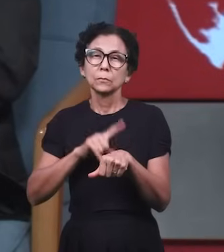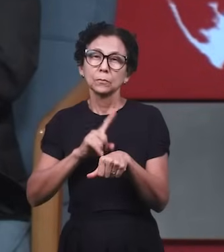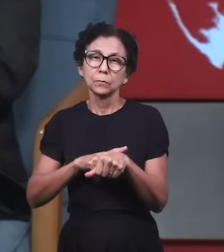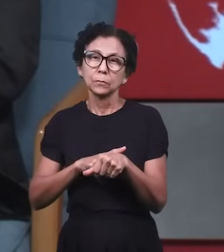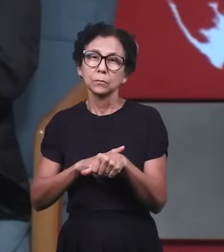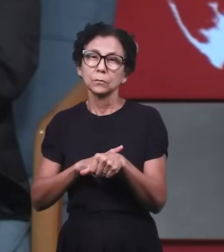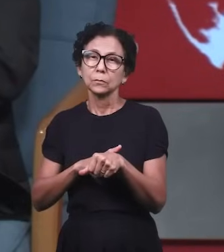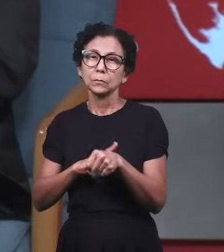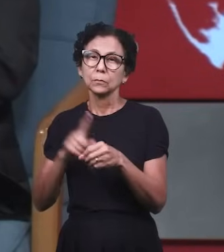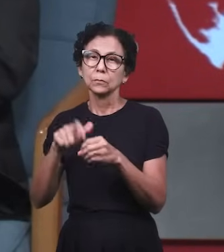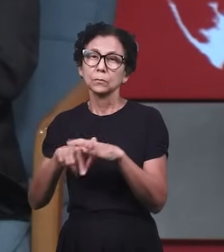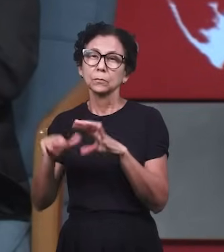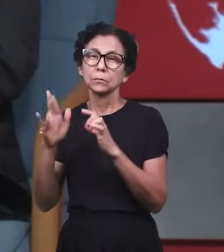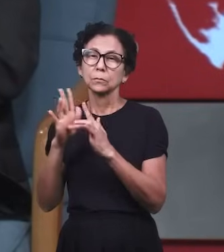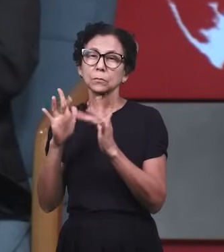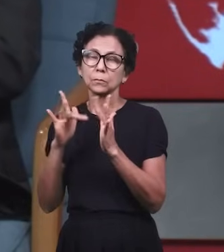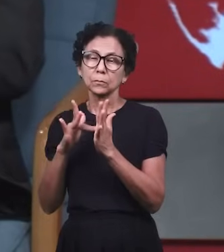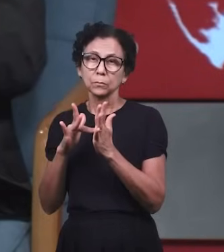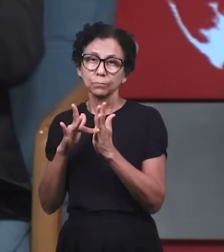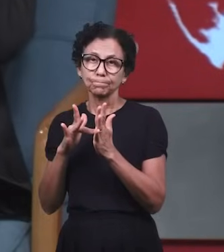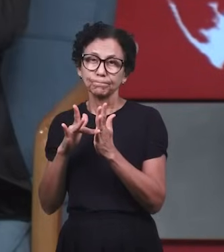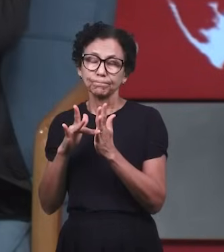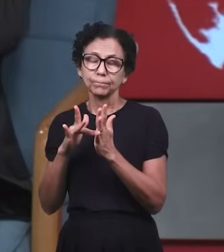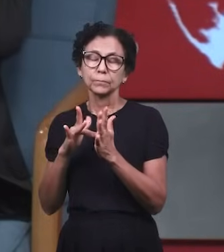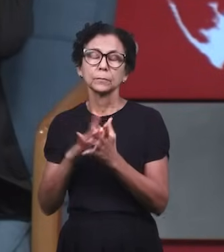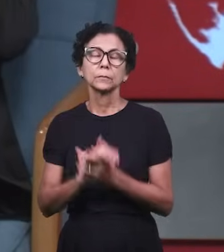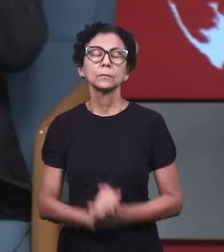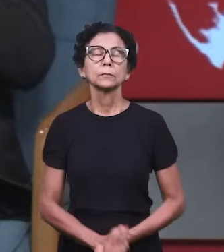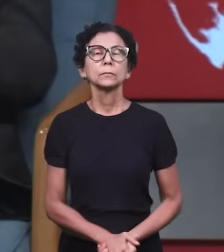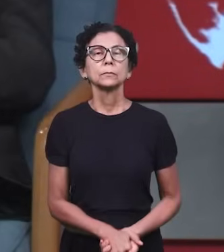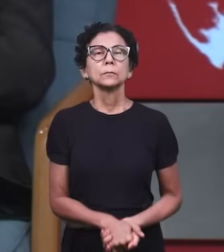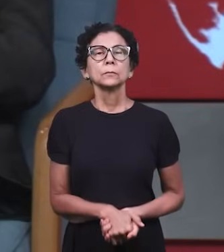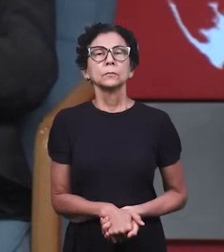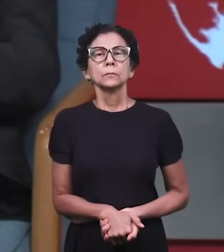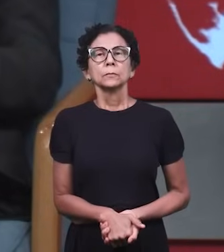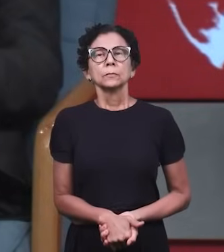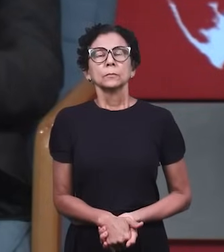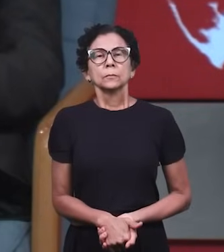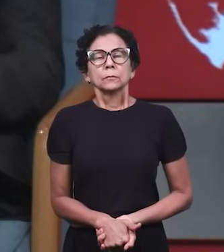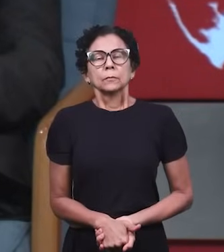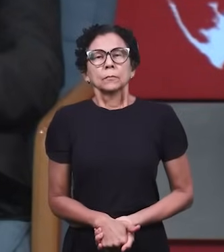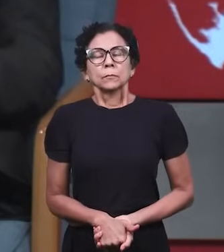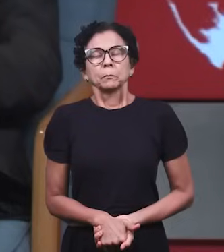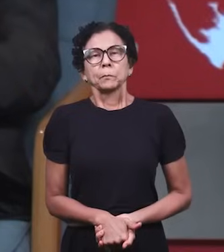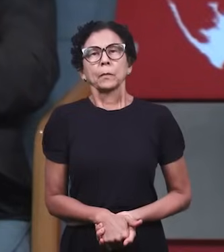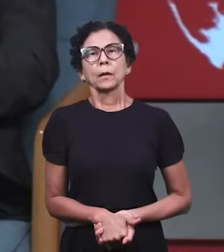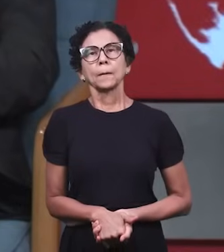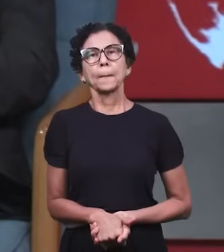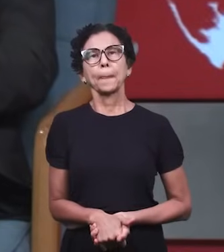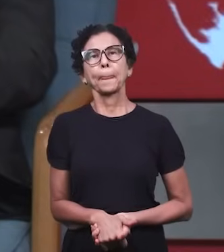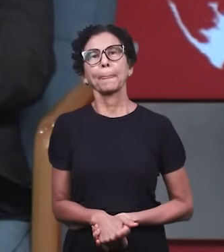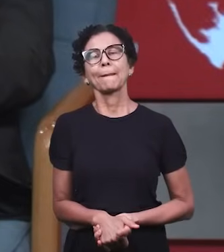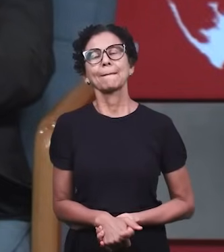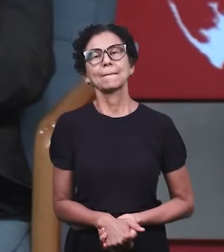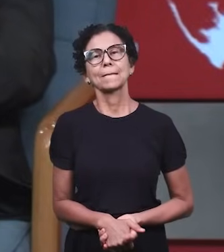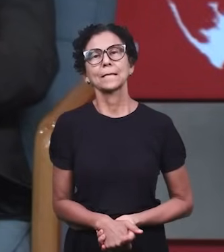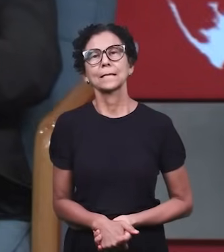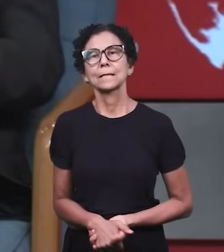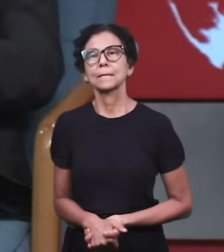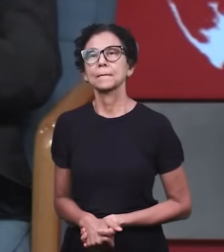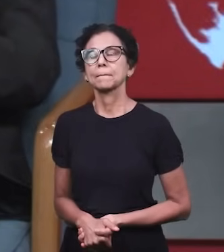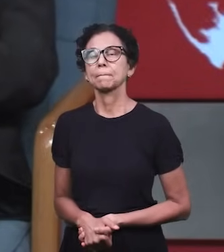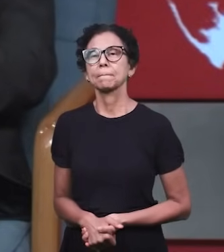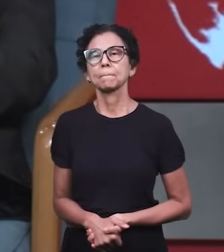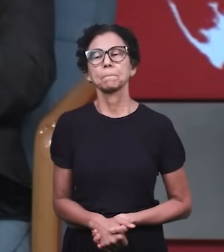toque da última trombeta. Muito bem. Então, a experiência